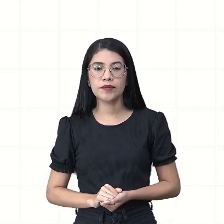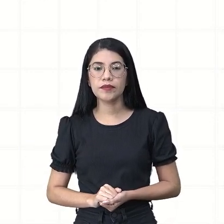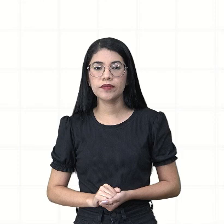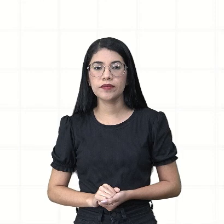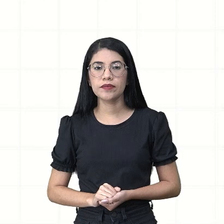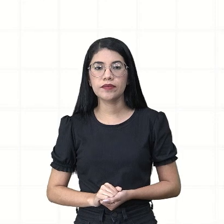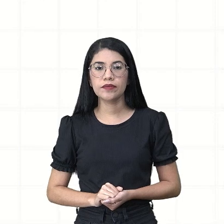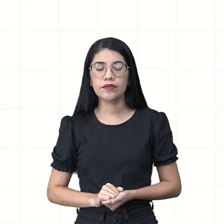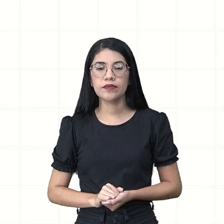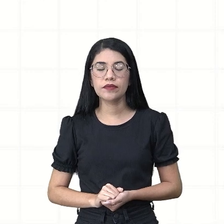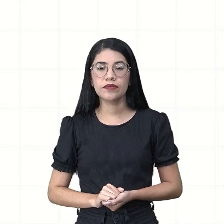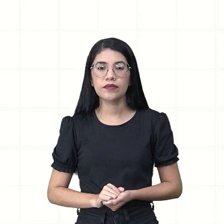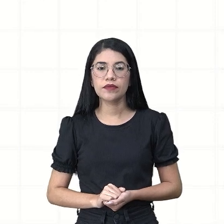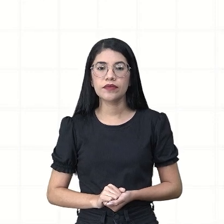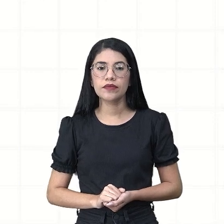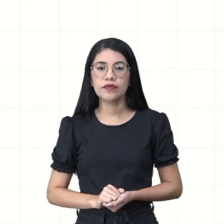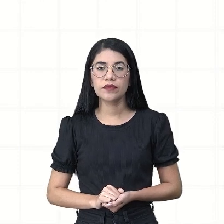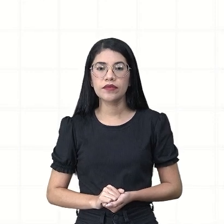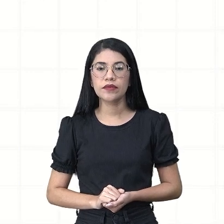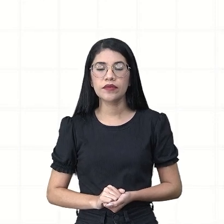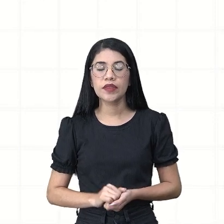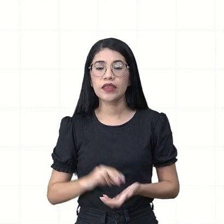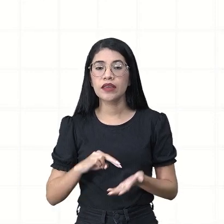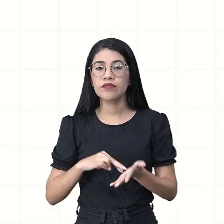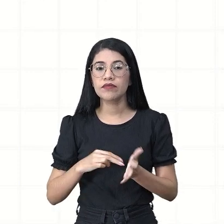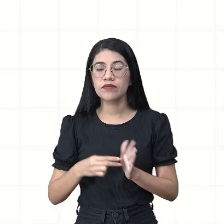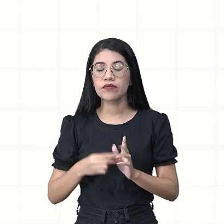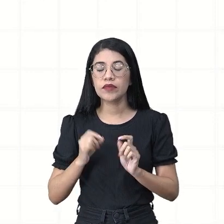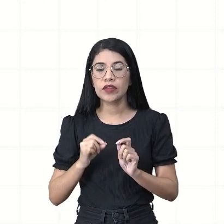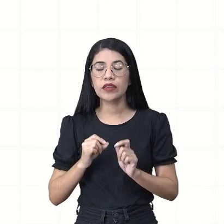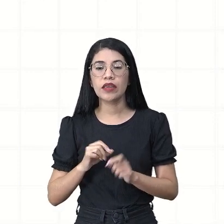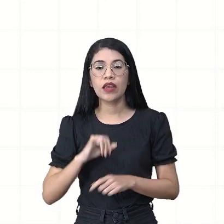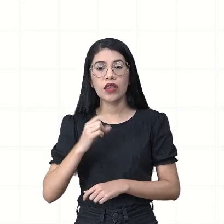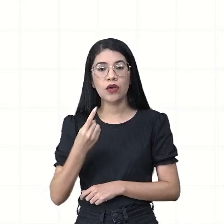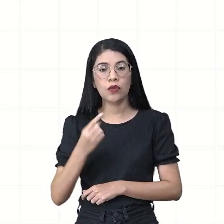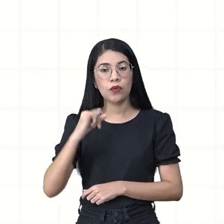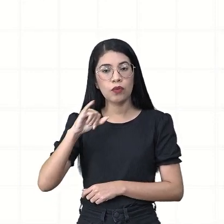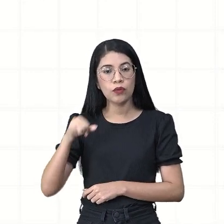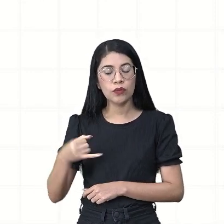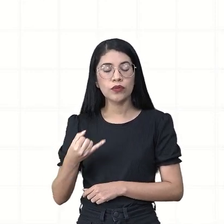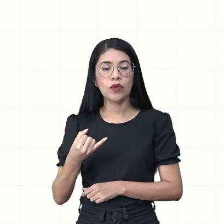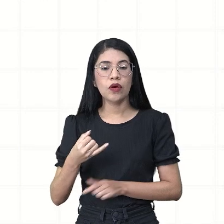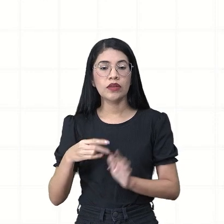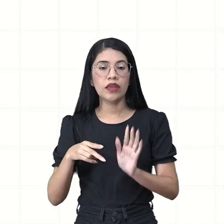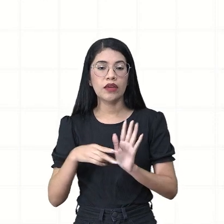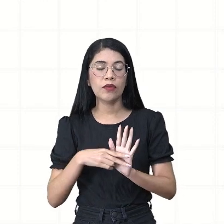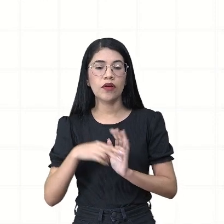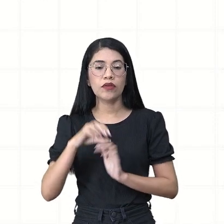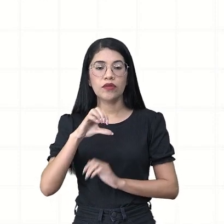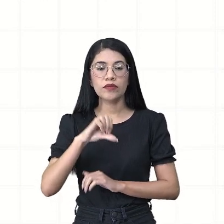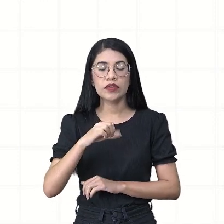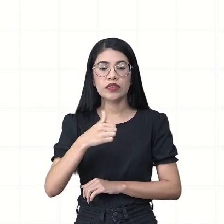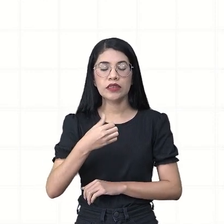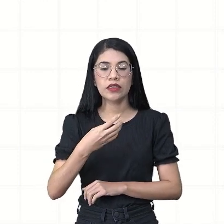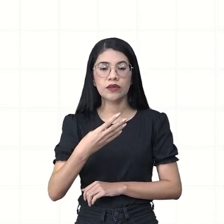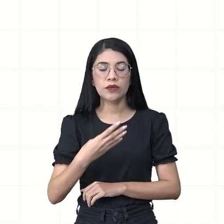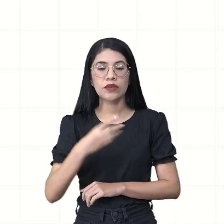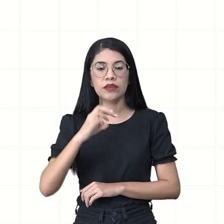Então, 1 jarda é a mesma coisa que